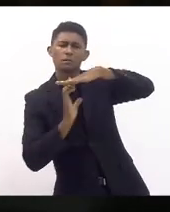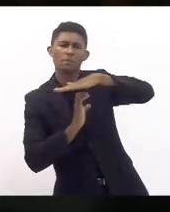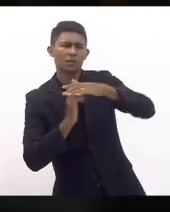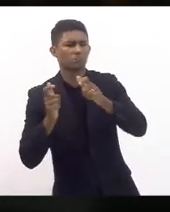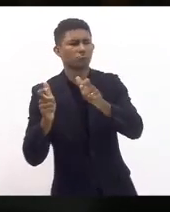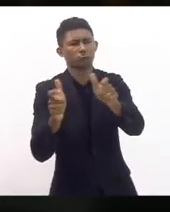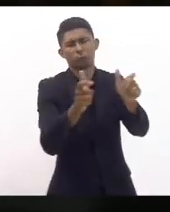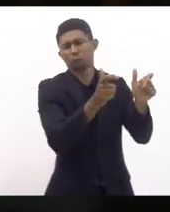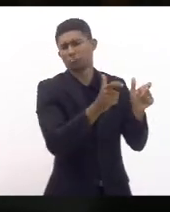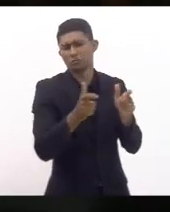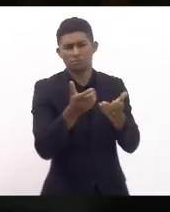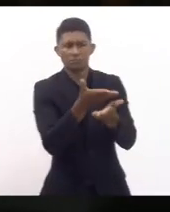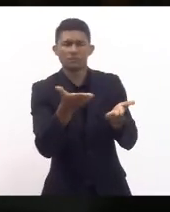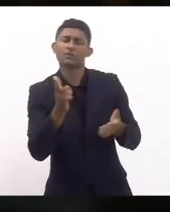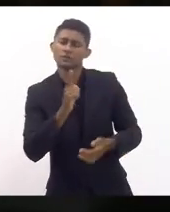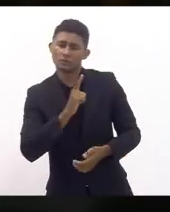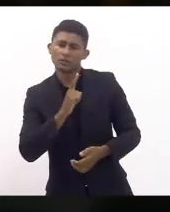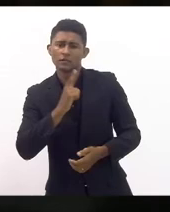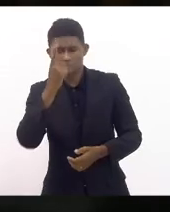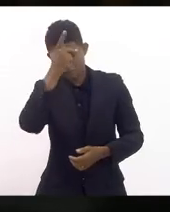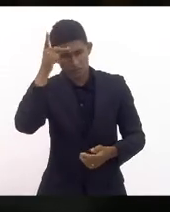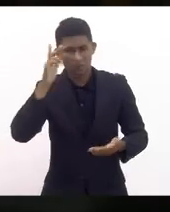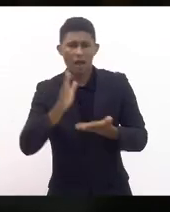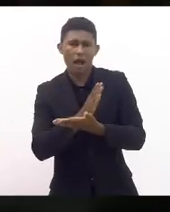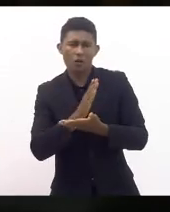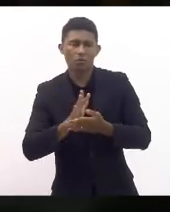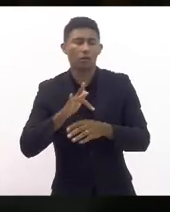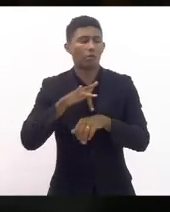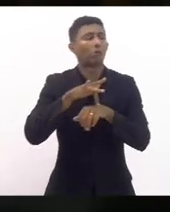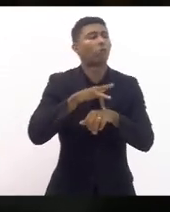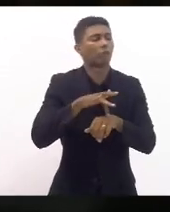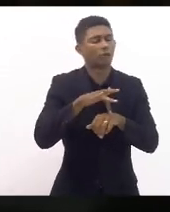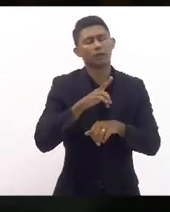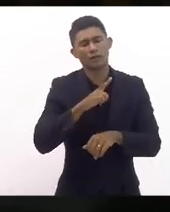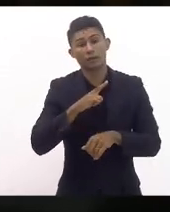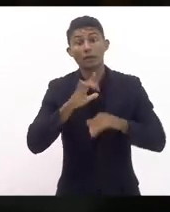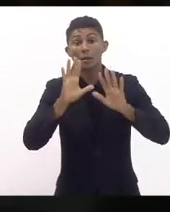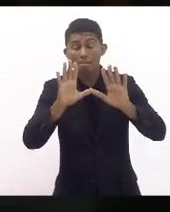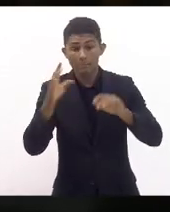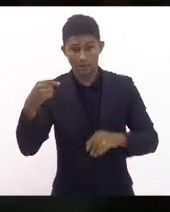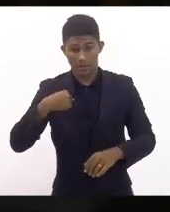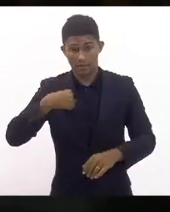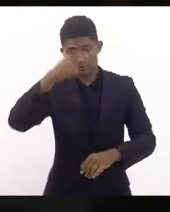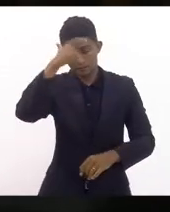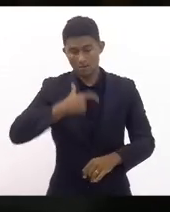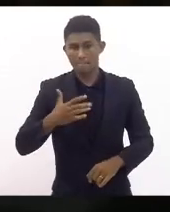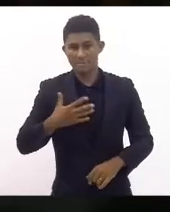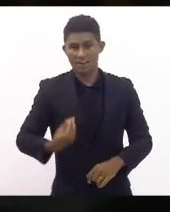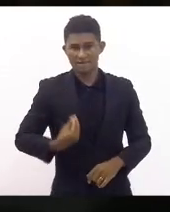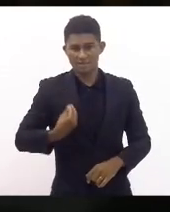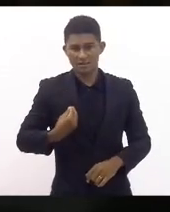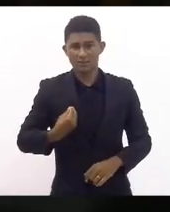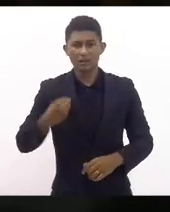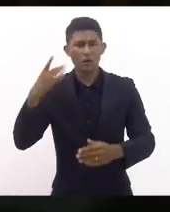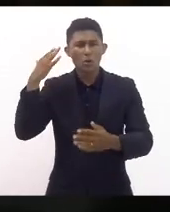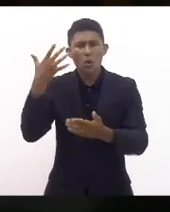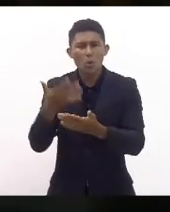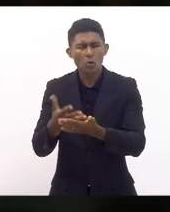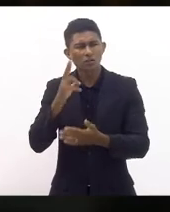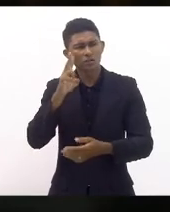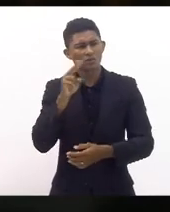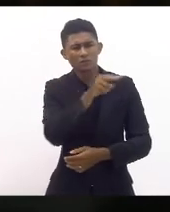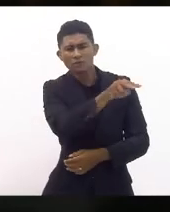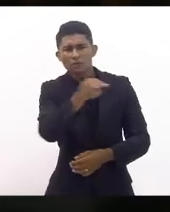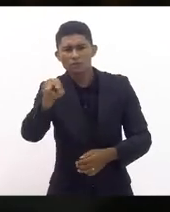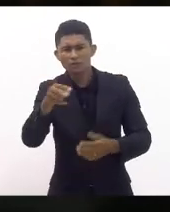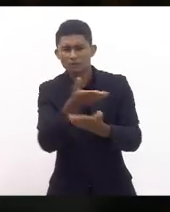corporação, você encontra pessoas também que não querem nada. Mas eu tenho encontrado nos servidores públicos a